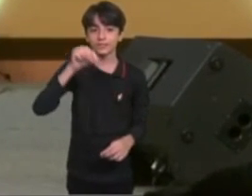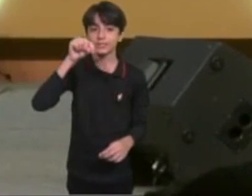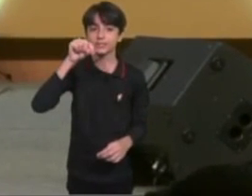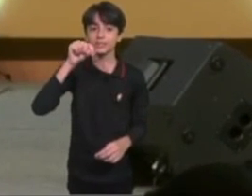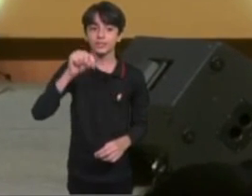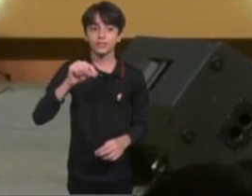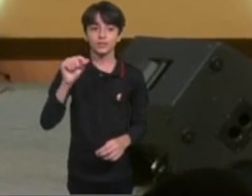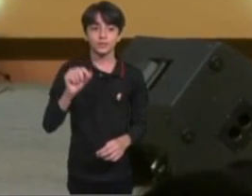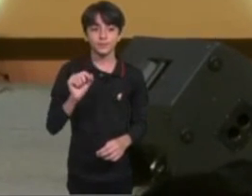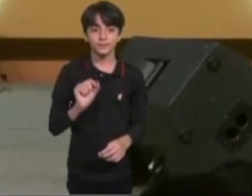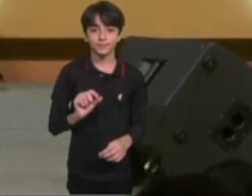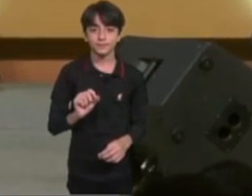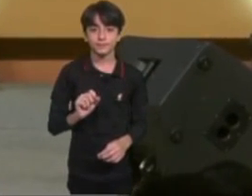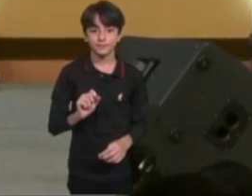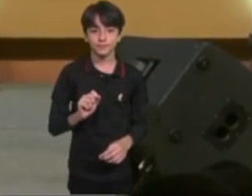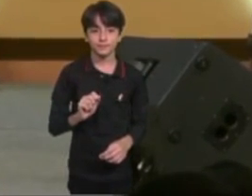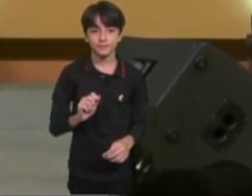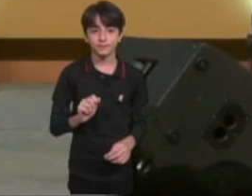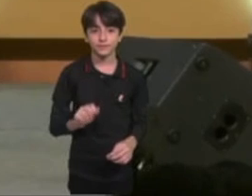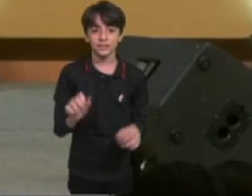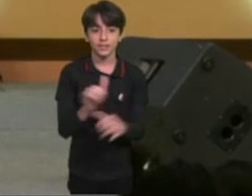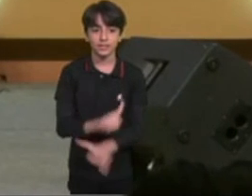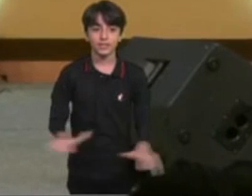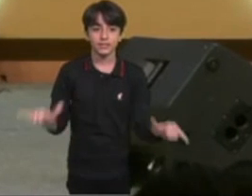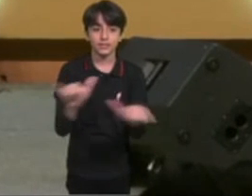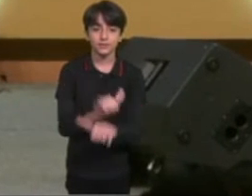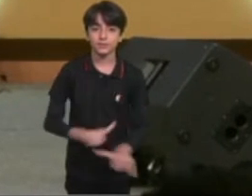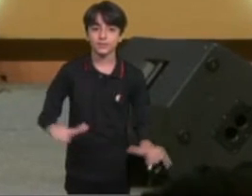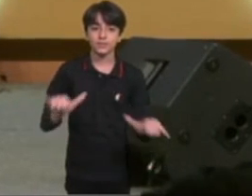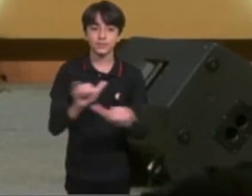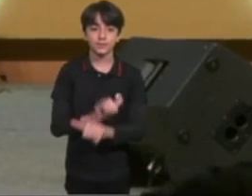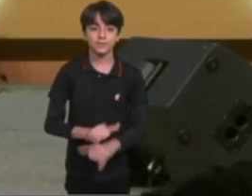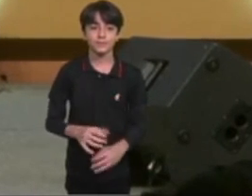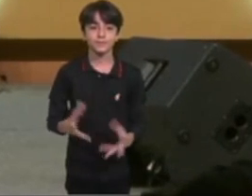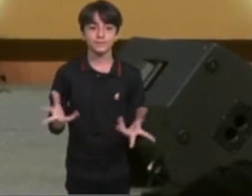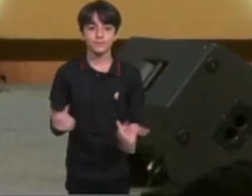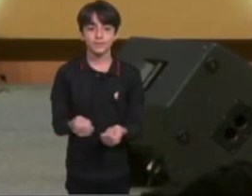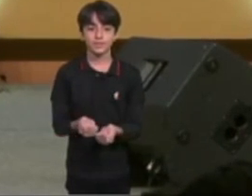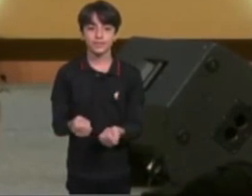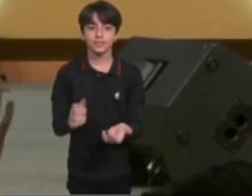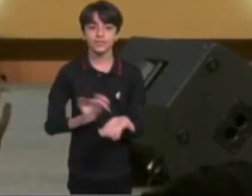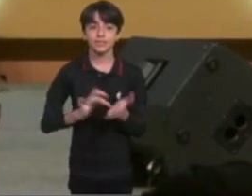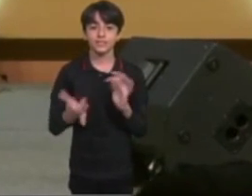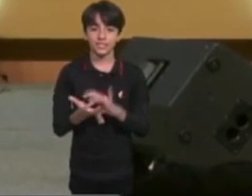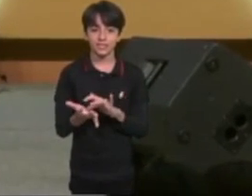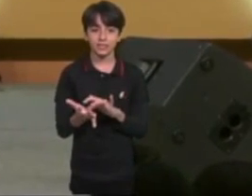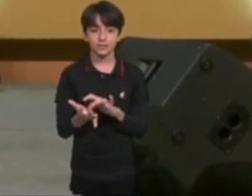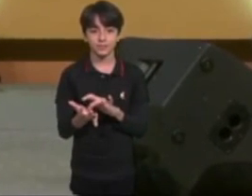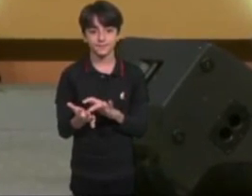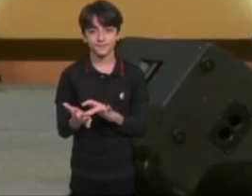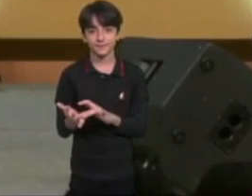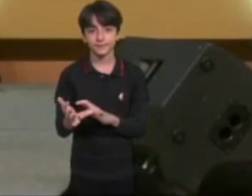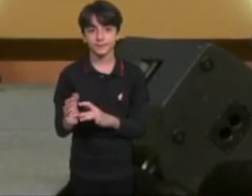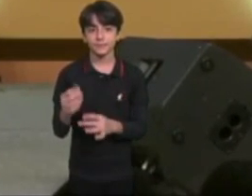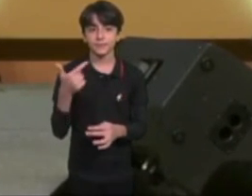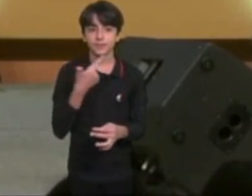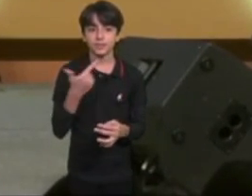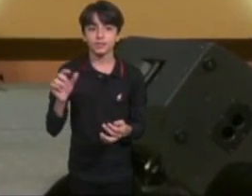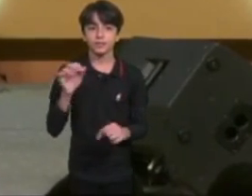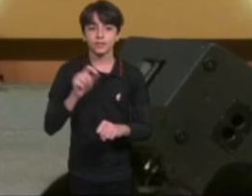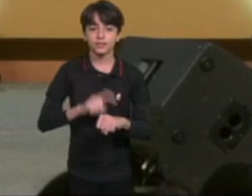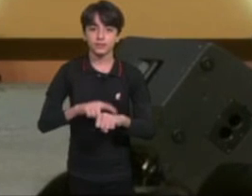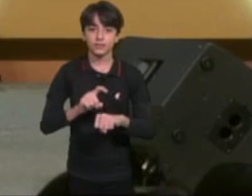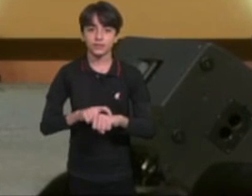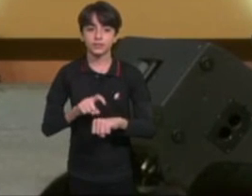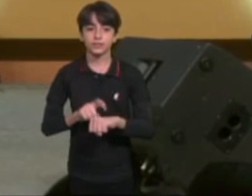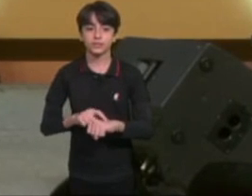anunciar as virtudes daquele que vos chamou das Trevas para a sua maravilhosa luz vós que em outro tempo não éreis povo